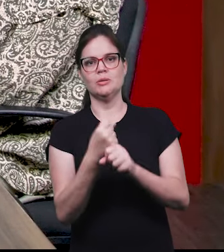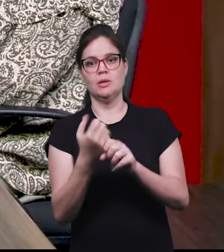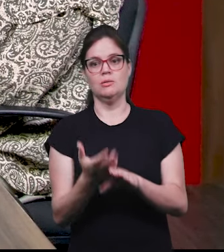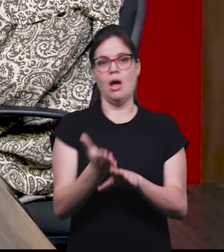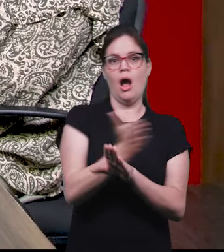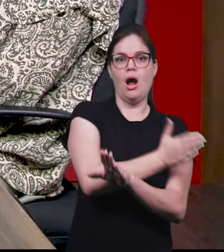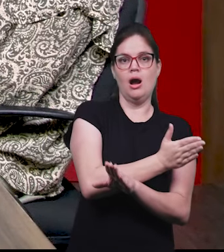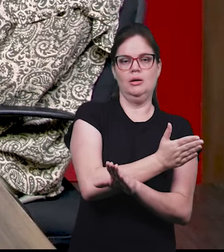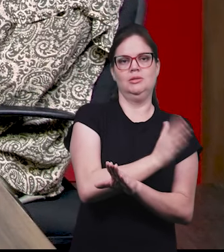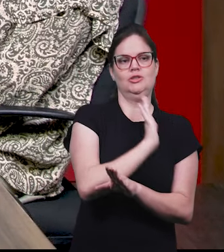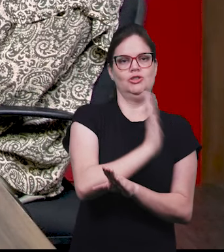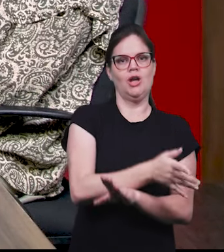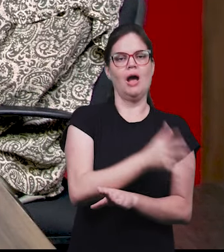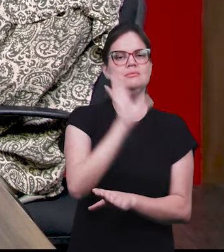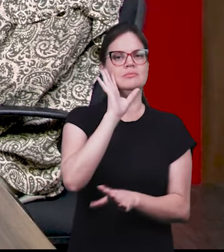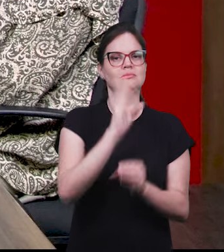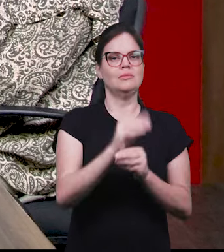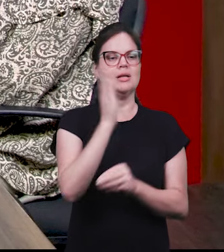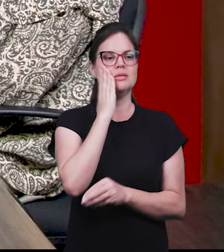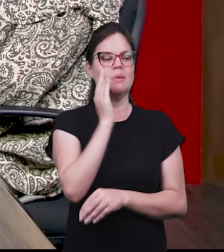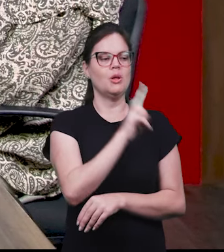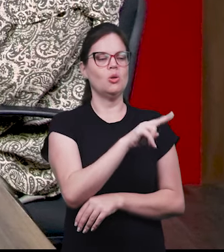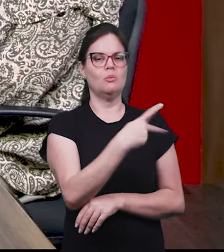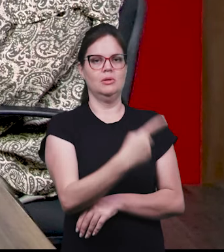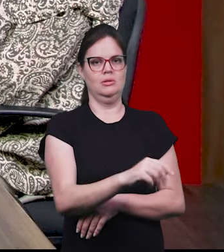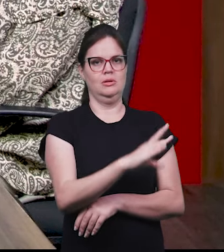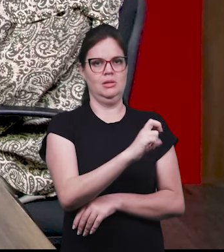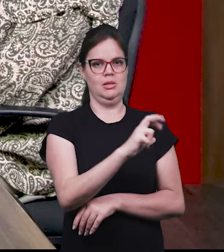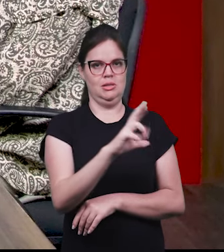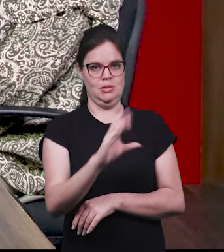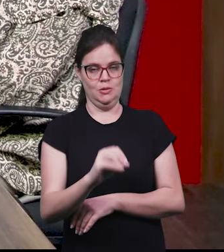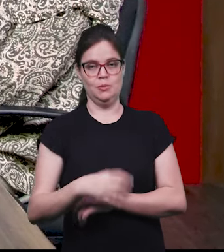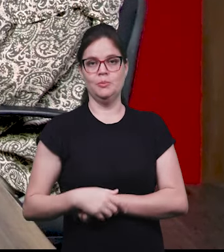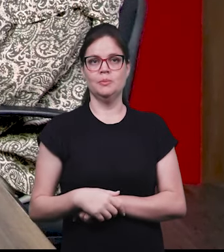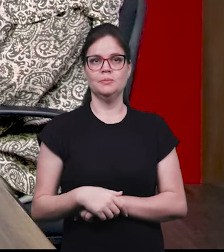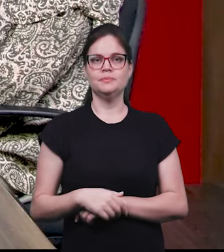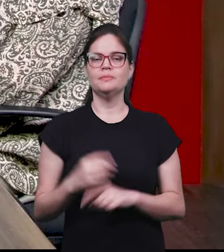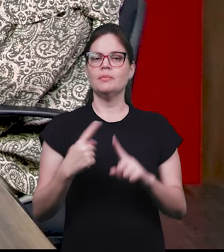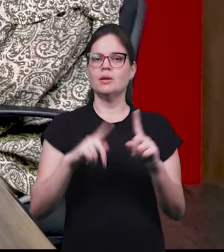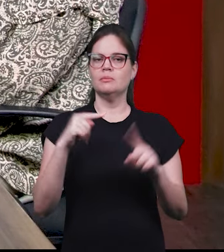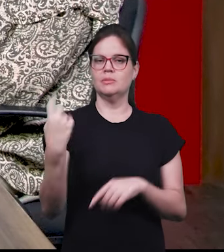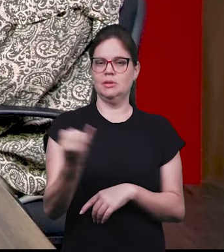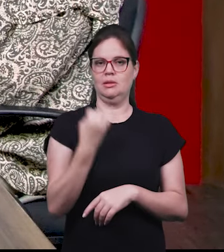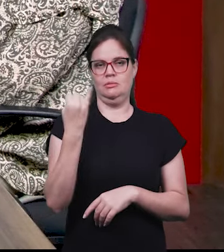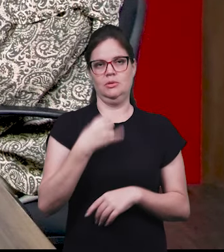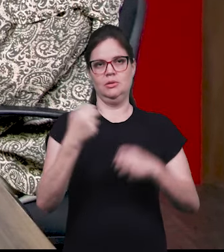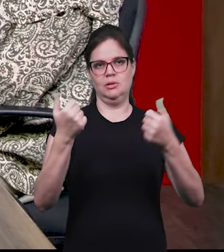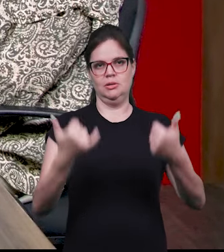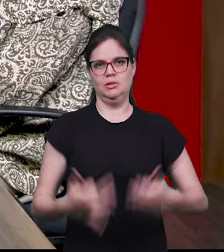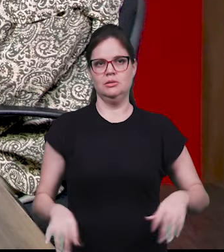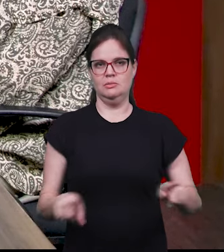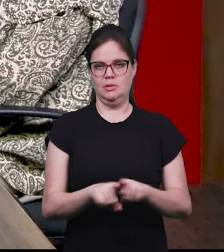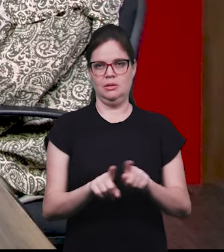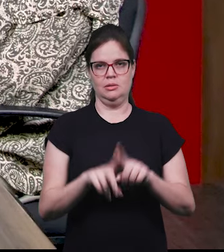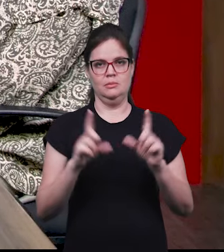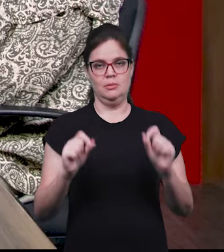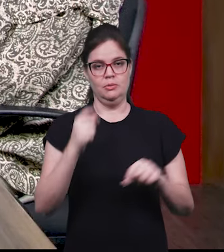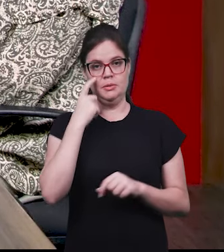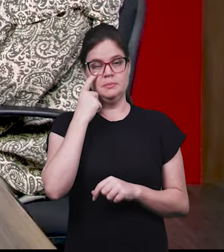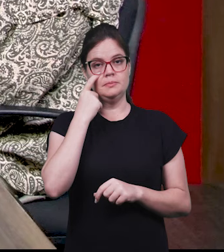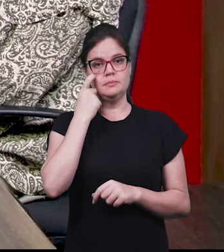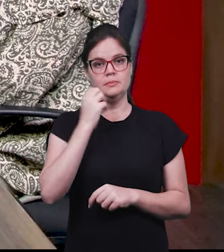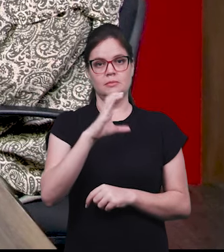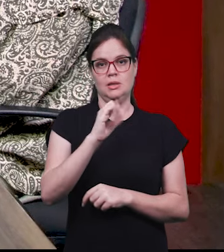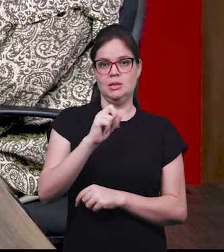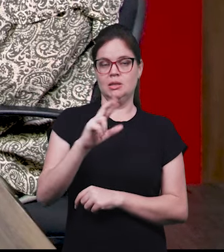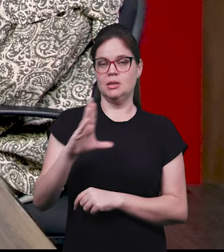Senhor já falou o nome dele, que usaria. Agora, quando o Senhor, na vontade, depois, é importante comentar, e os debates com Pedro, sobre